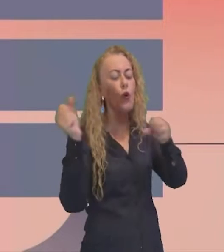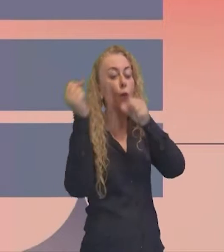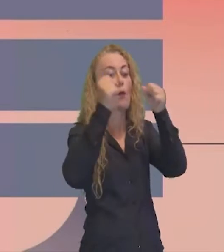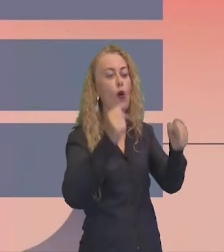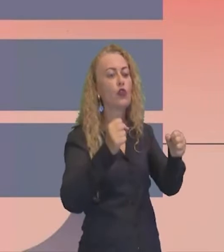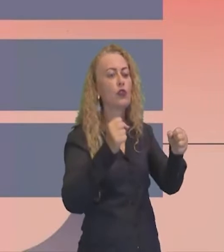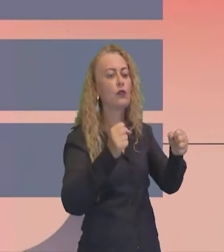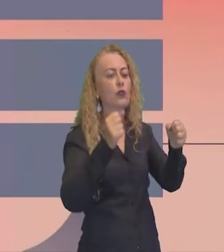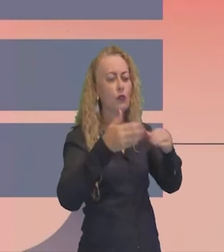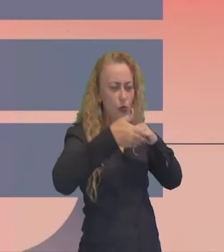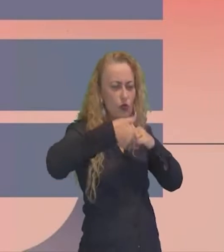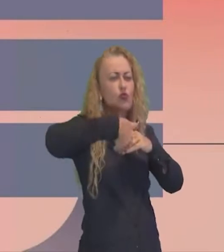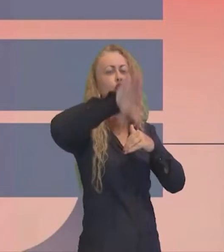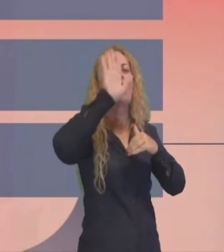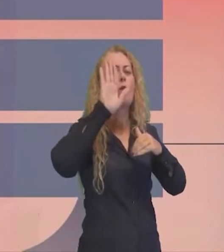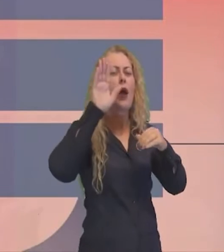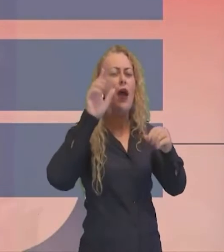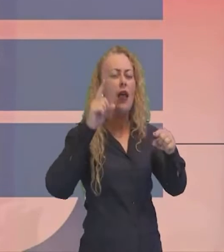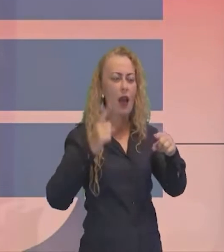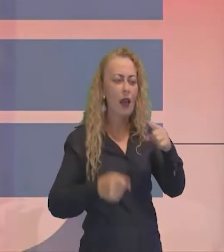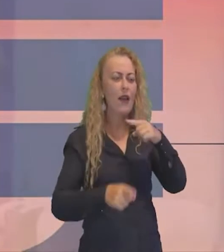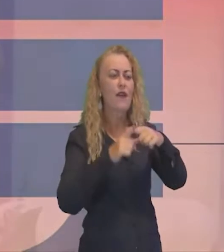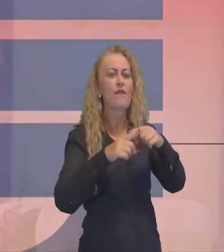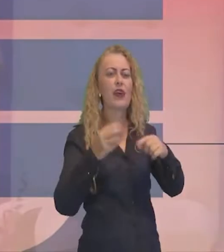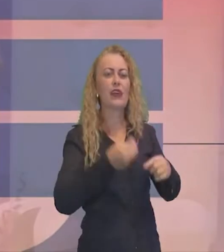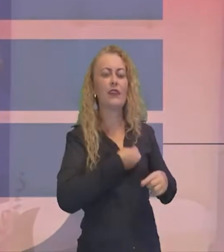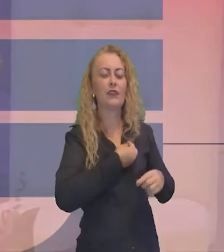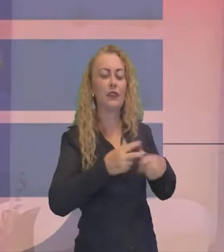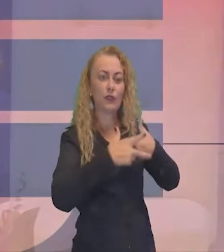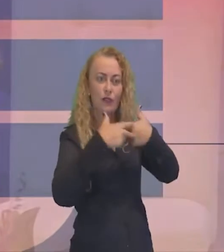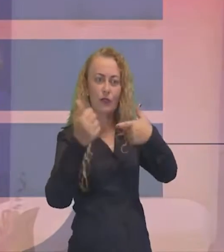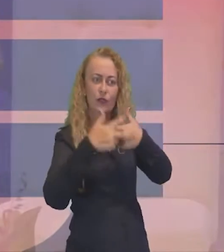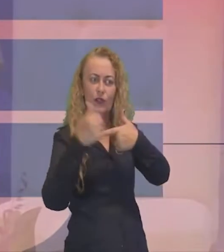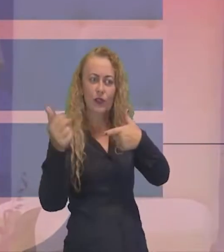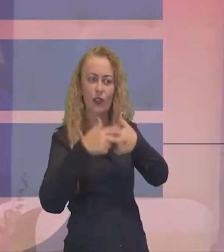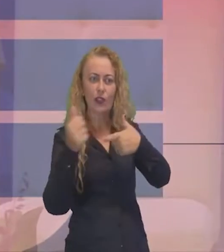possível superar e vencer todo tipo de